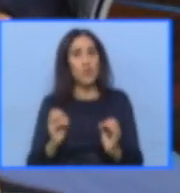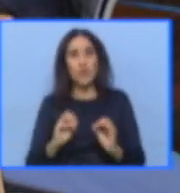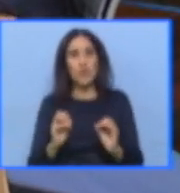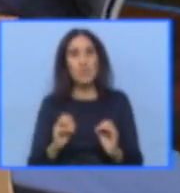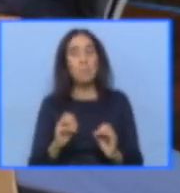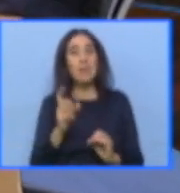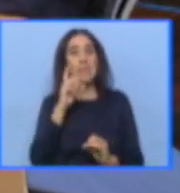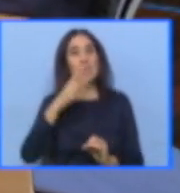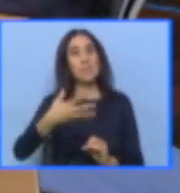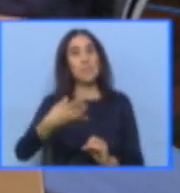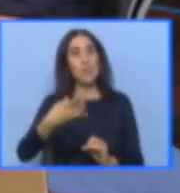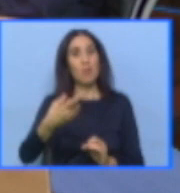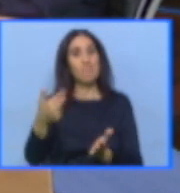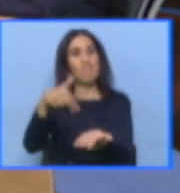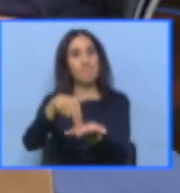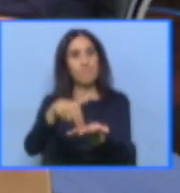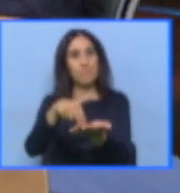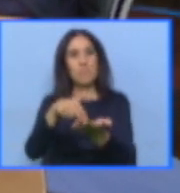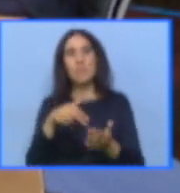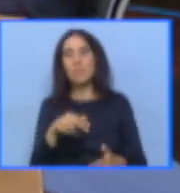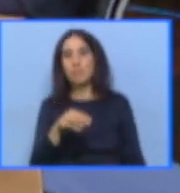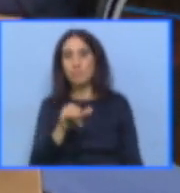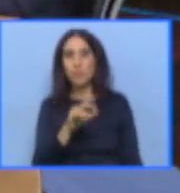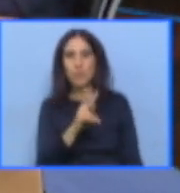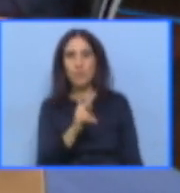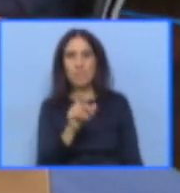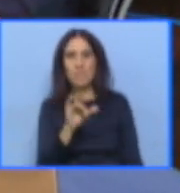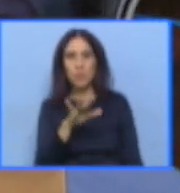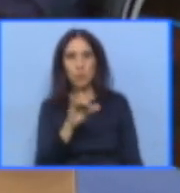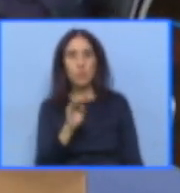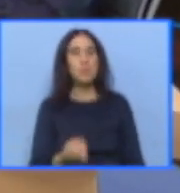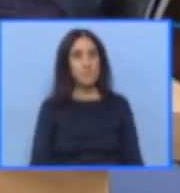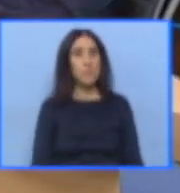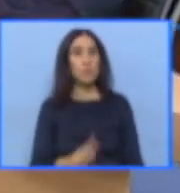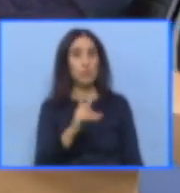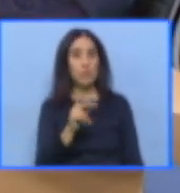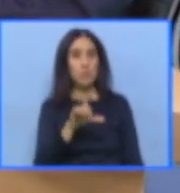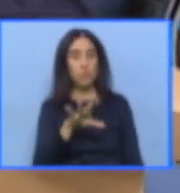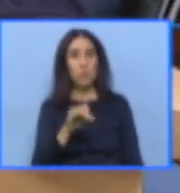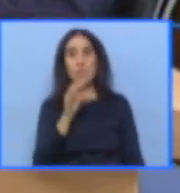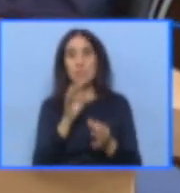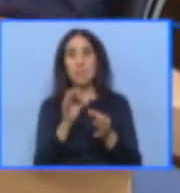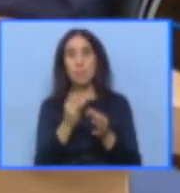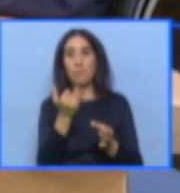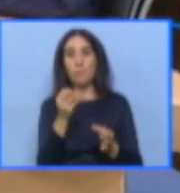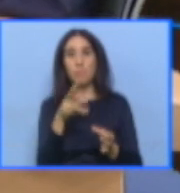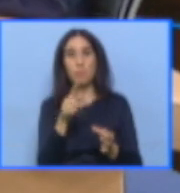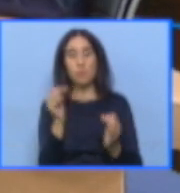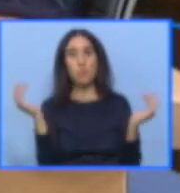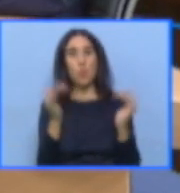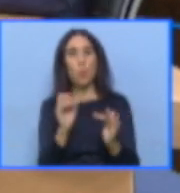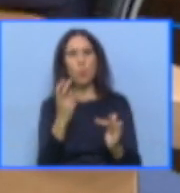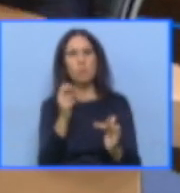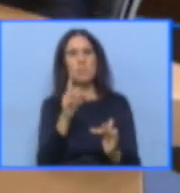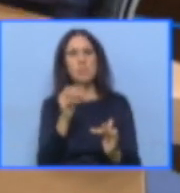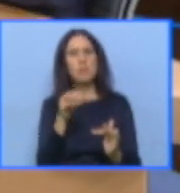no dia 19, no domingo seguinte, nos Valinhos. Em setembro aparece lá 20.000 pessoas, até que chegamos a outubro e aparecem lá 60.000